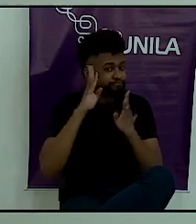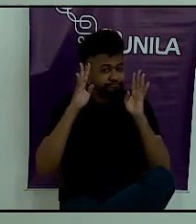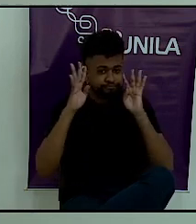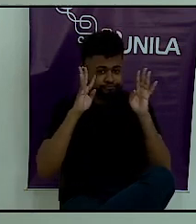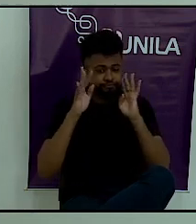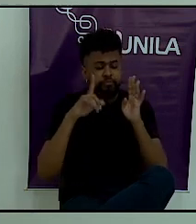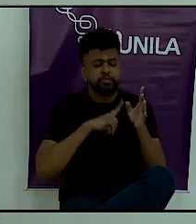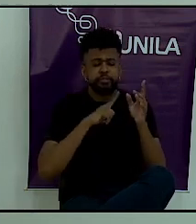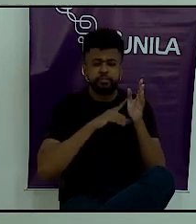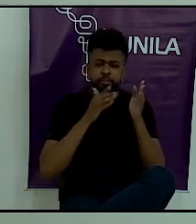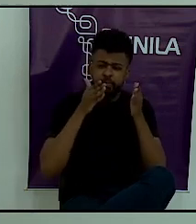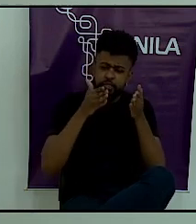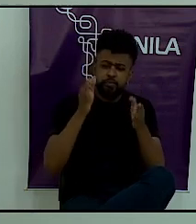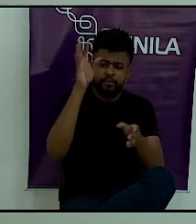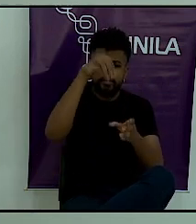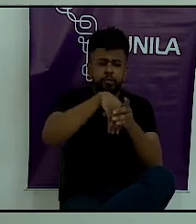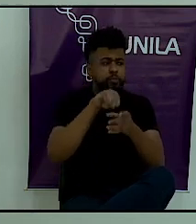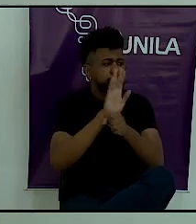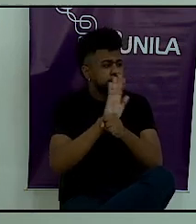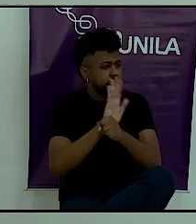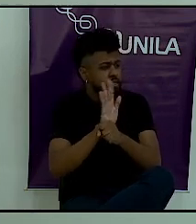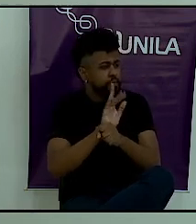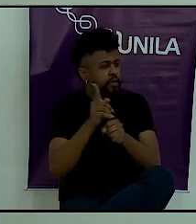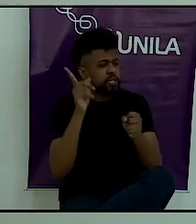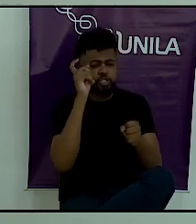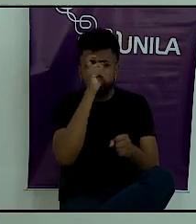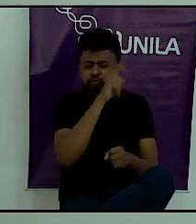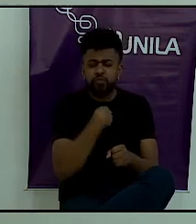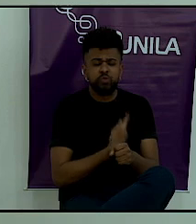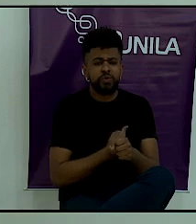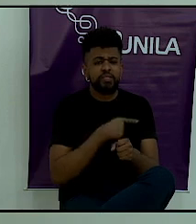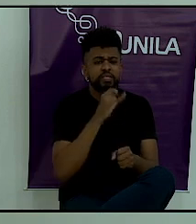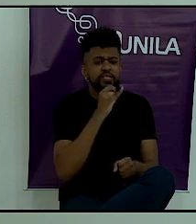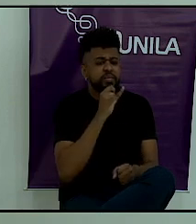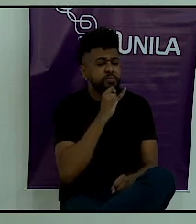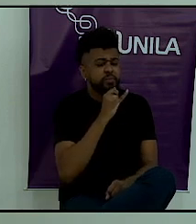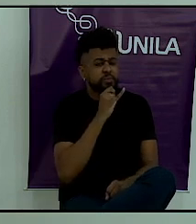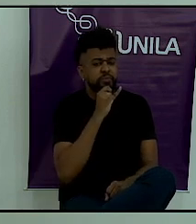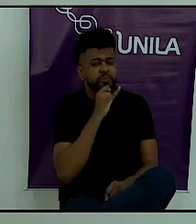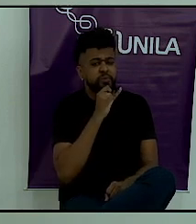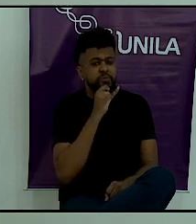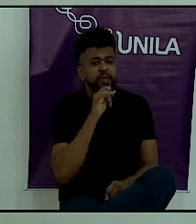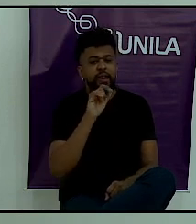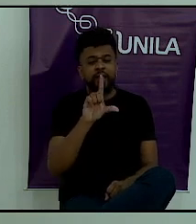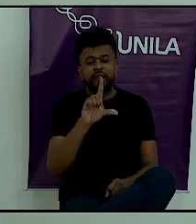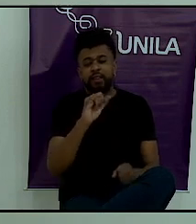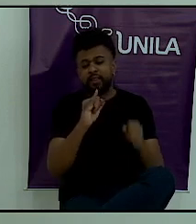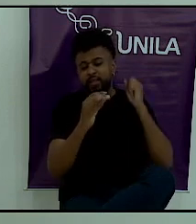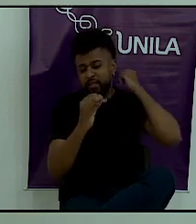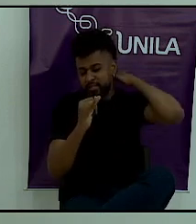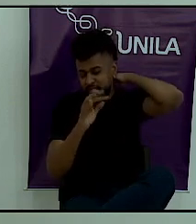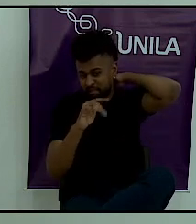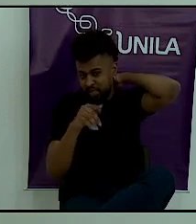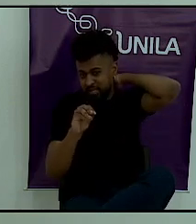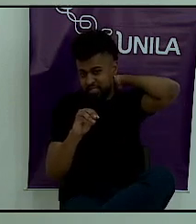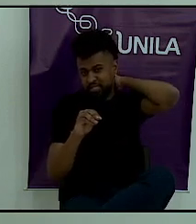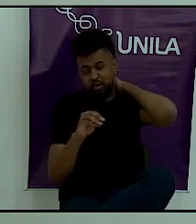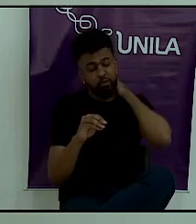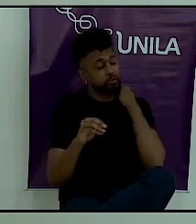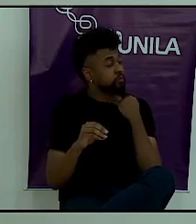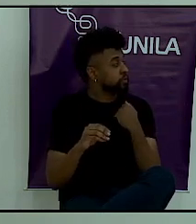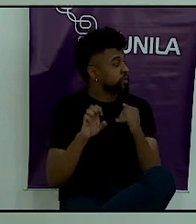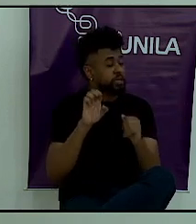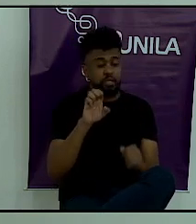muito específicos dentro do cinema audiovisual, que é muito difícil a gente entrar, por exemplo, né, nas licitações, nos pregões abertos